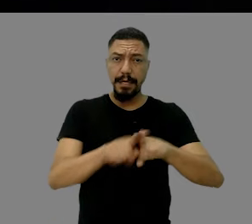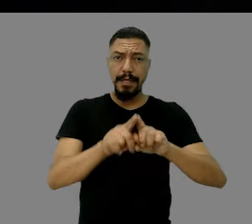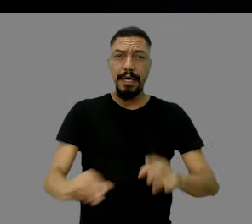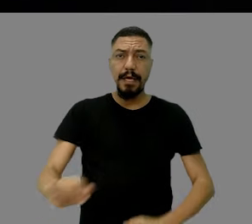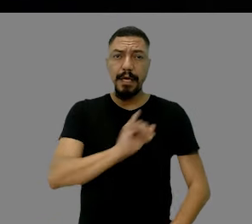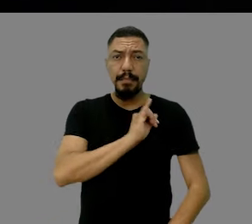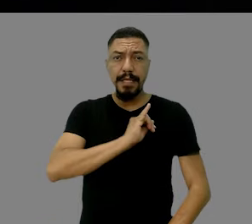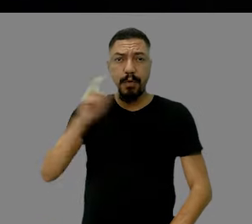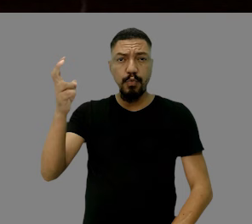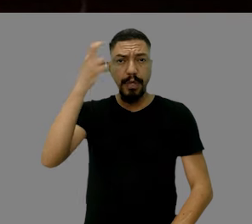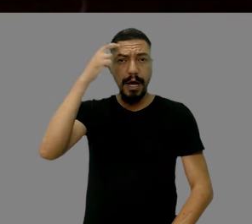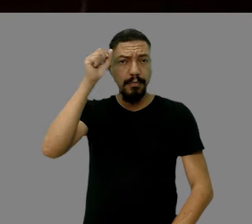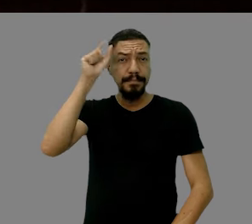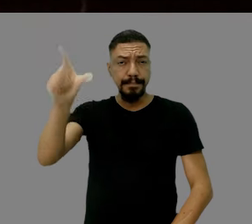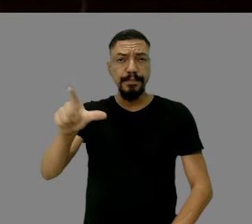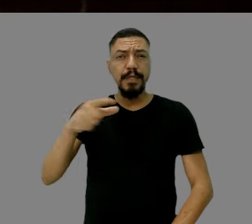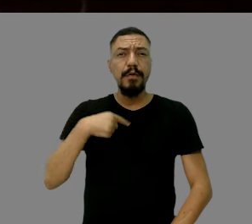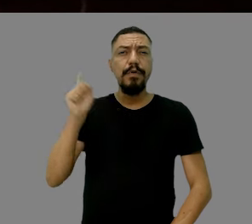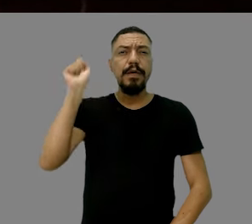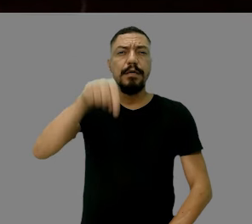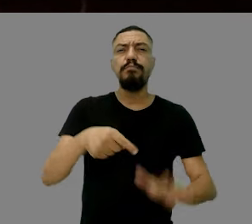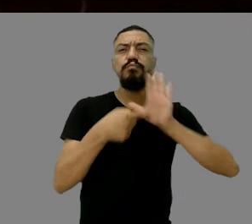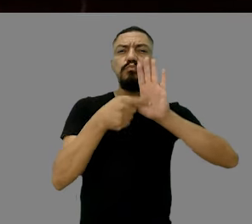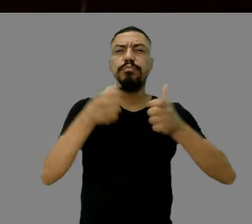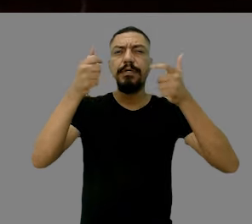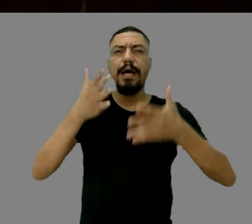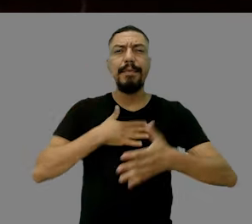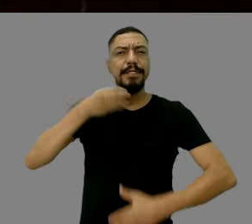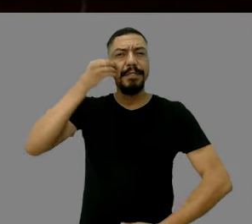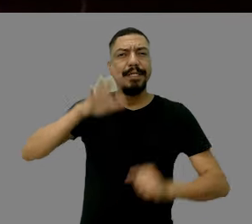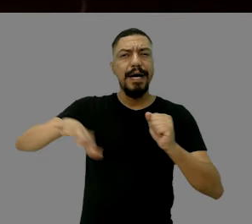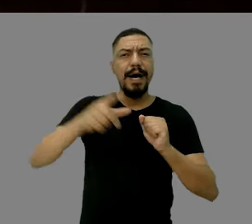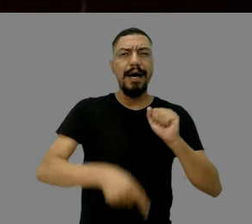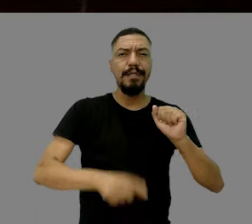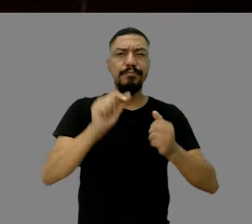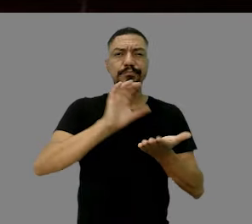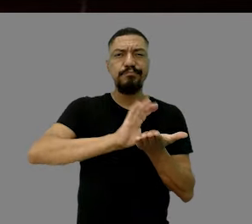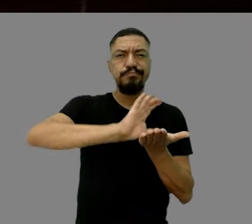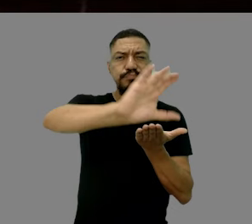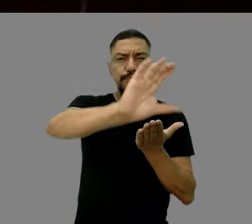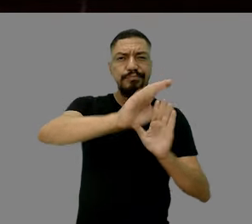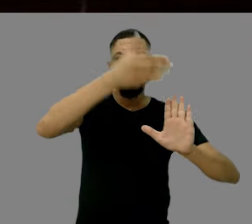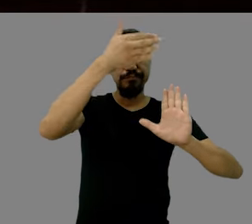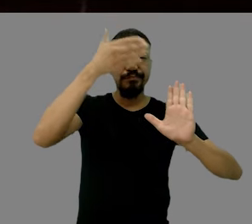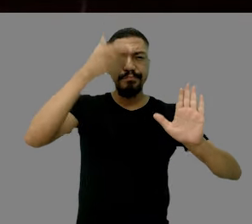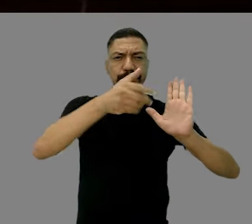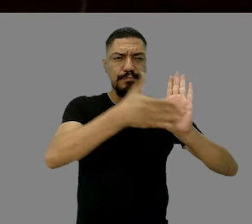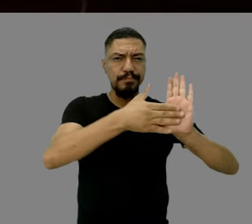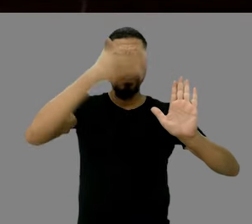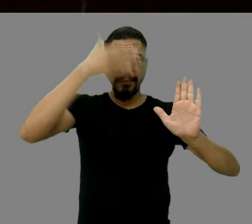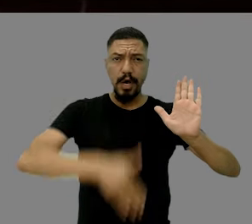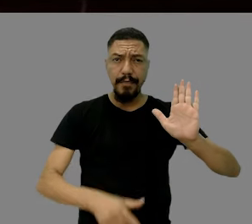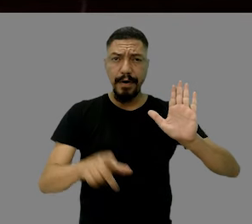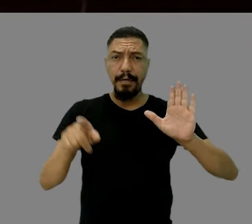um pouco da minha experiência na área de prestação de contas e de projetos culturais, né? Para quem é daqui de Ribeirão, e por